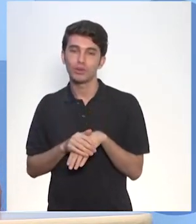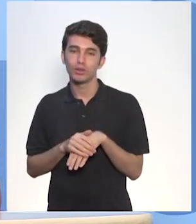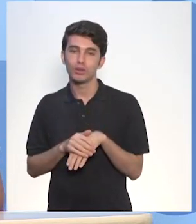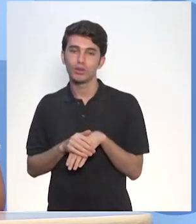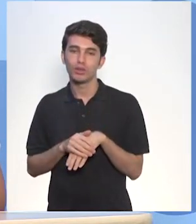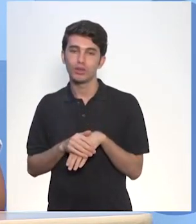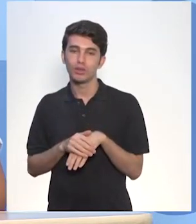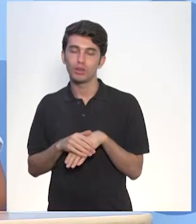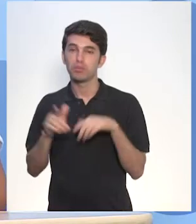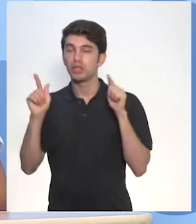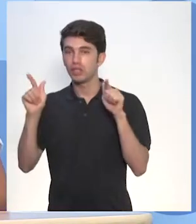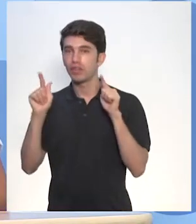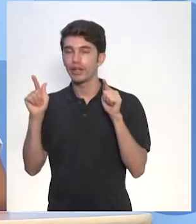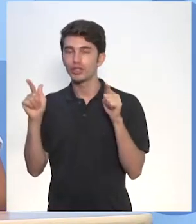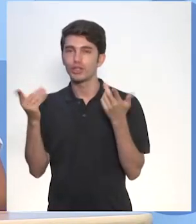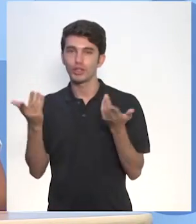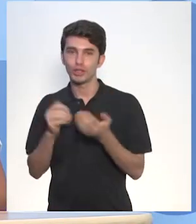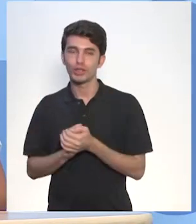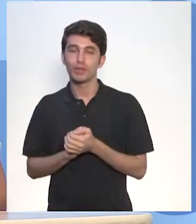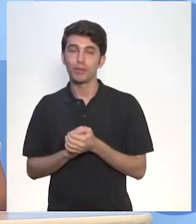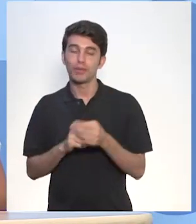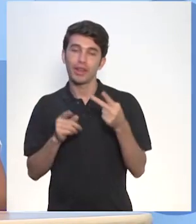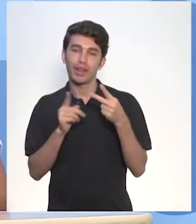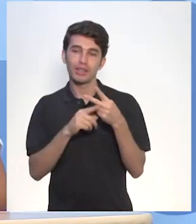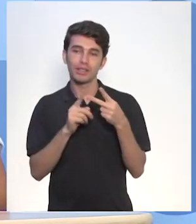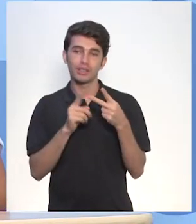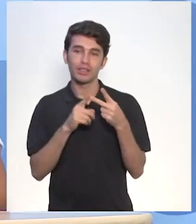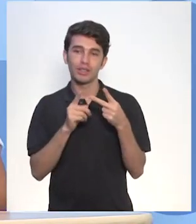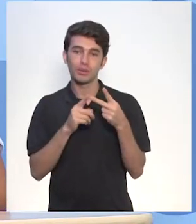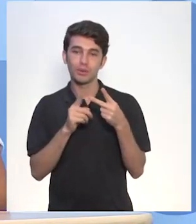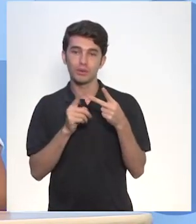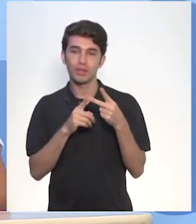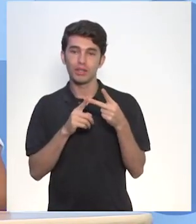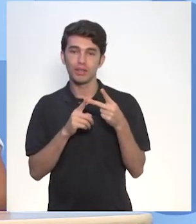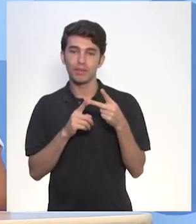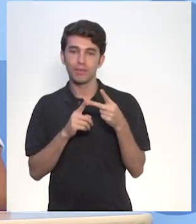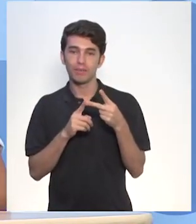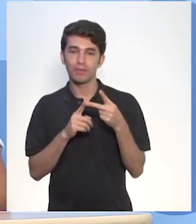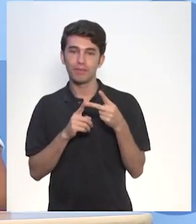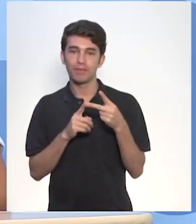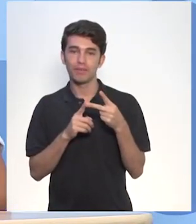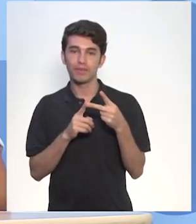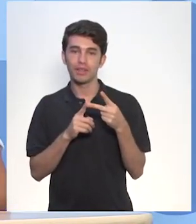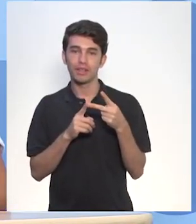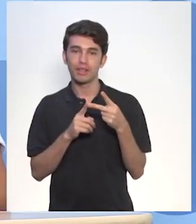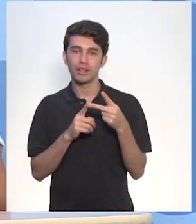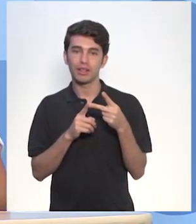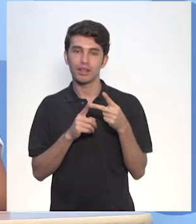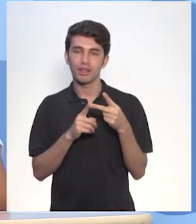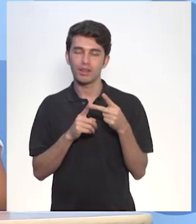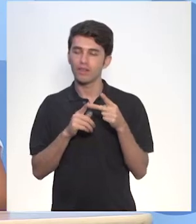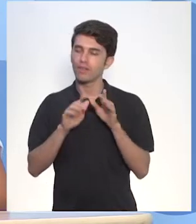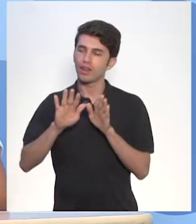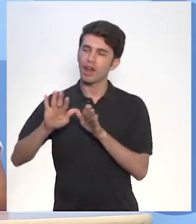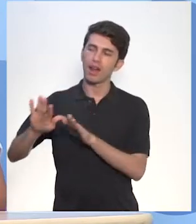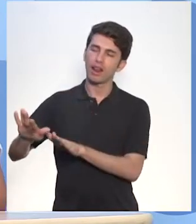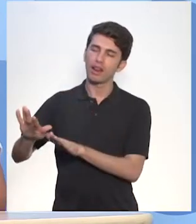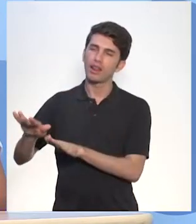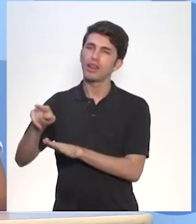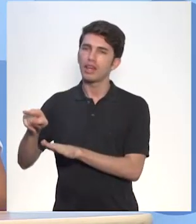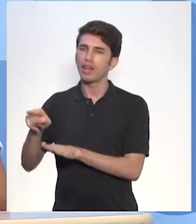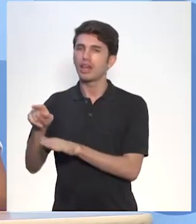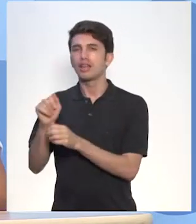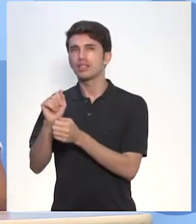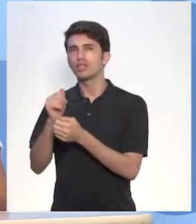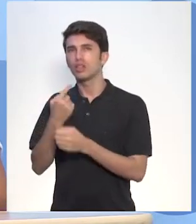ficar me divertir, né? E a segunda coisa que me deixa feliz também é ficar ali um pouco, né? Tirar